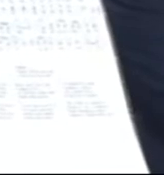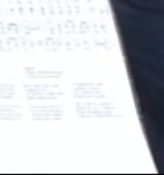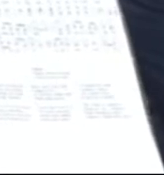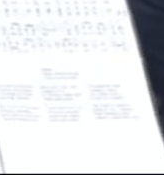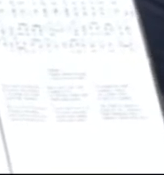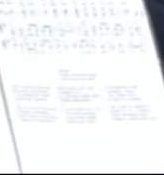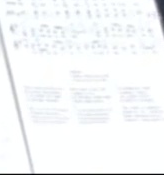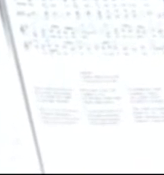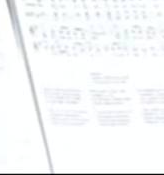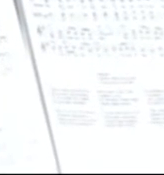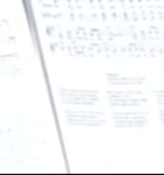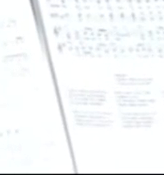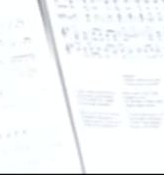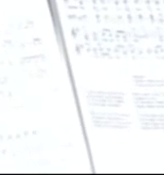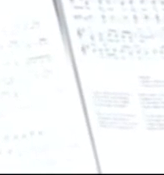Senhor